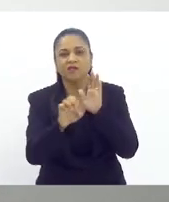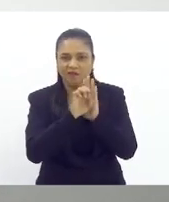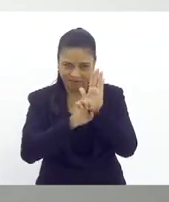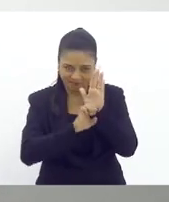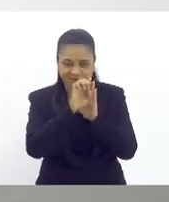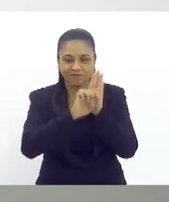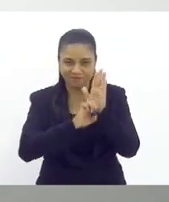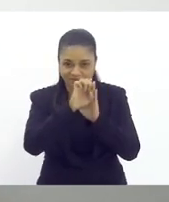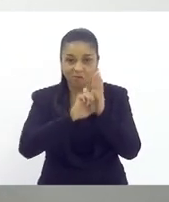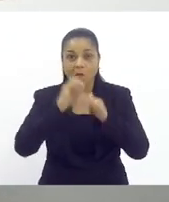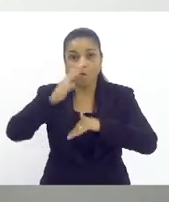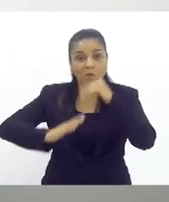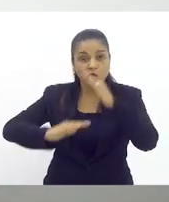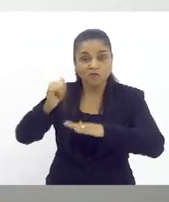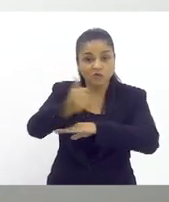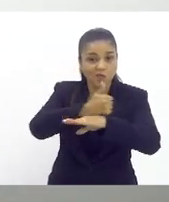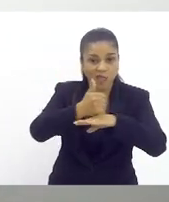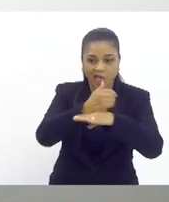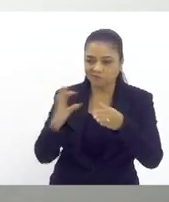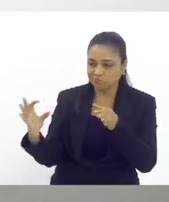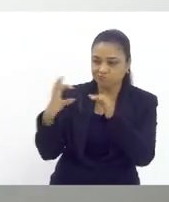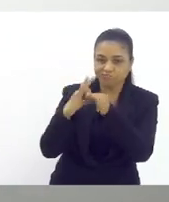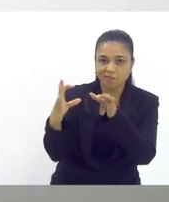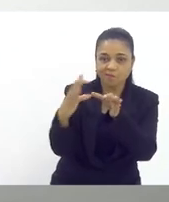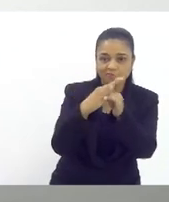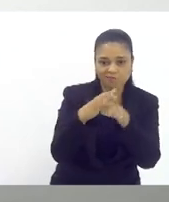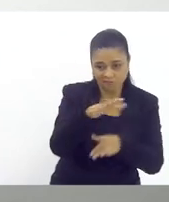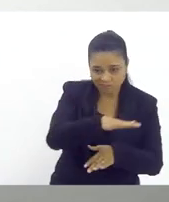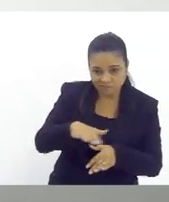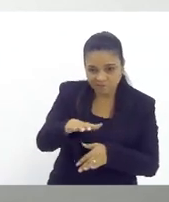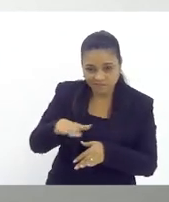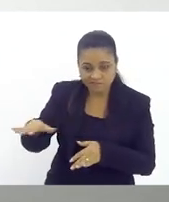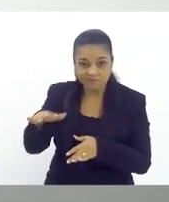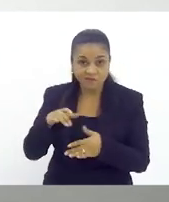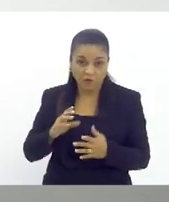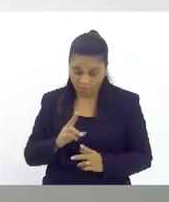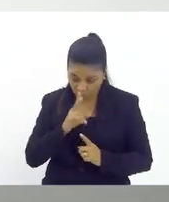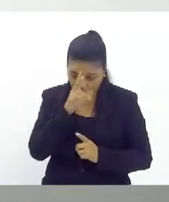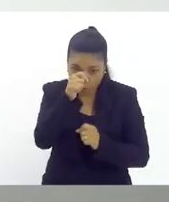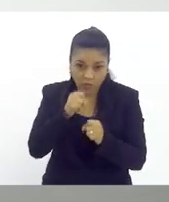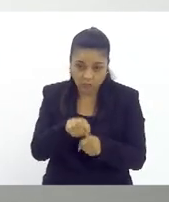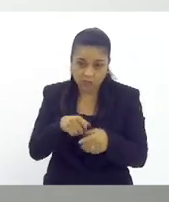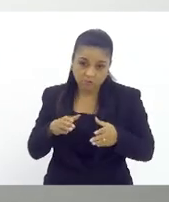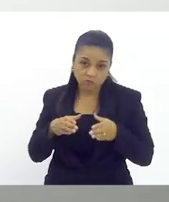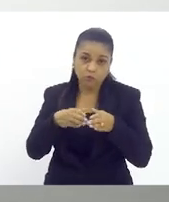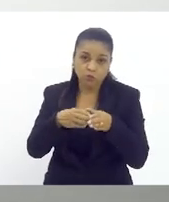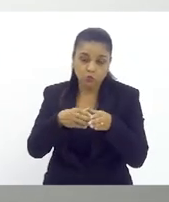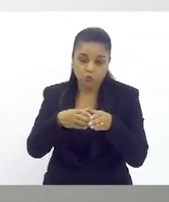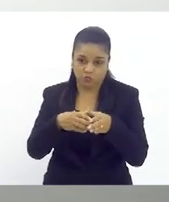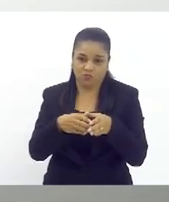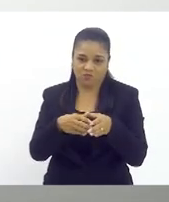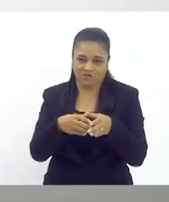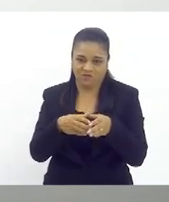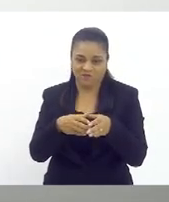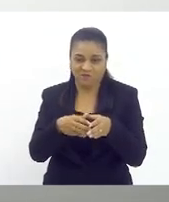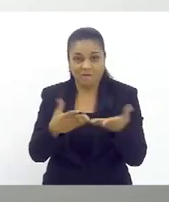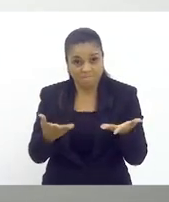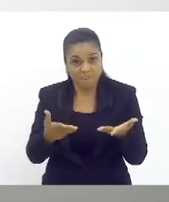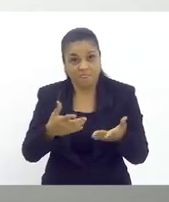profissionais de outros segmentos da cadeia e nos fortalecermos e aumentar nossa voz mas